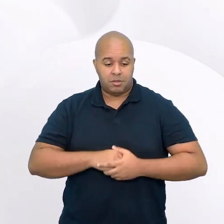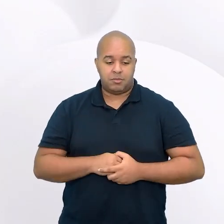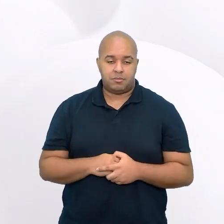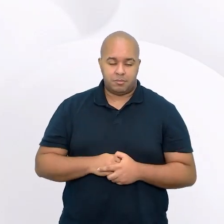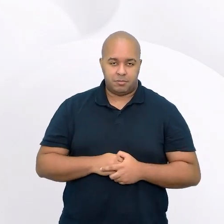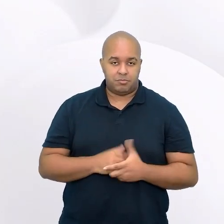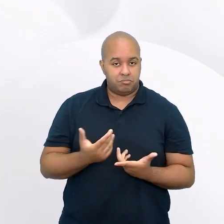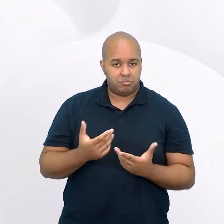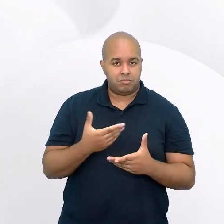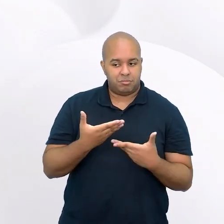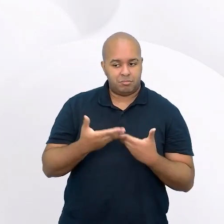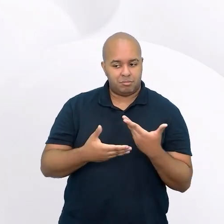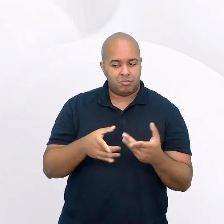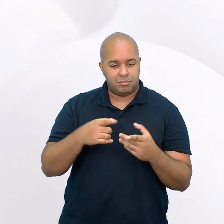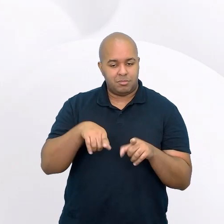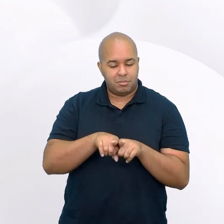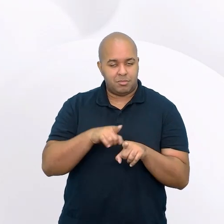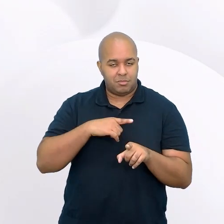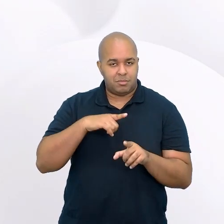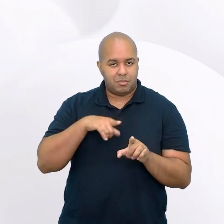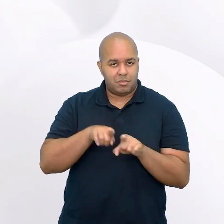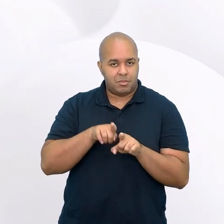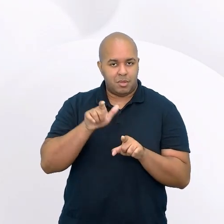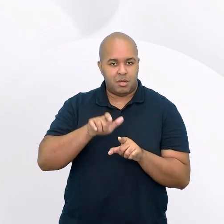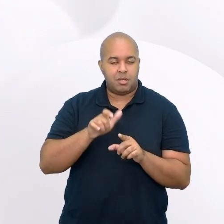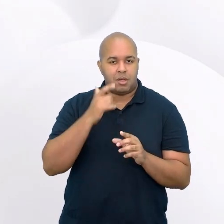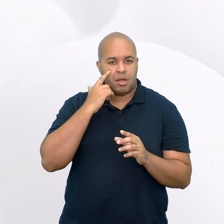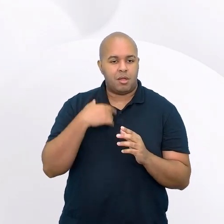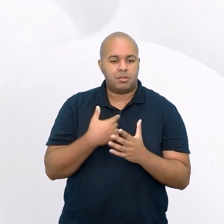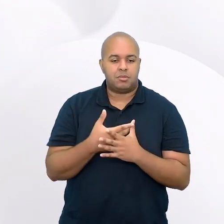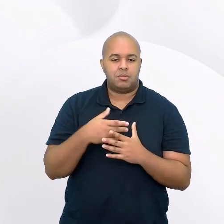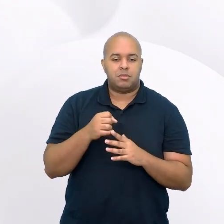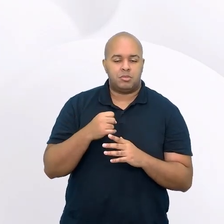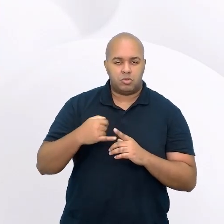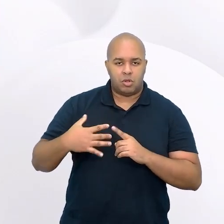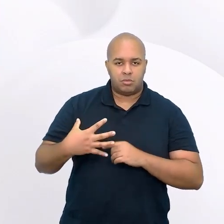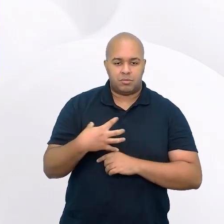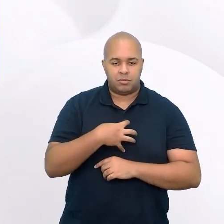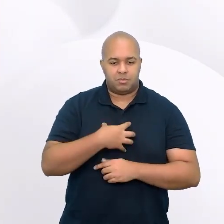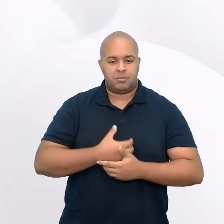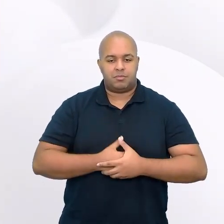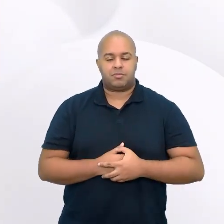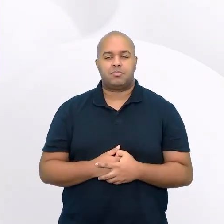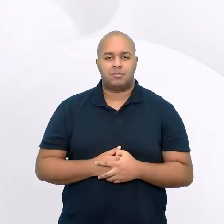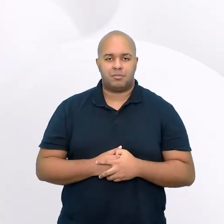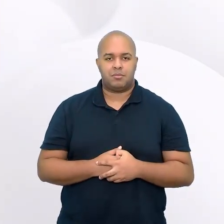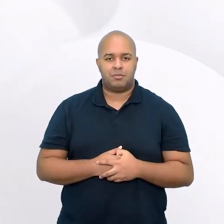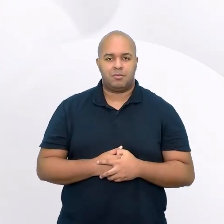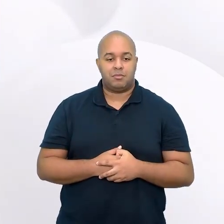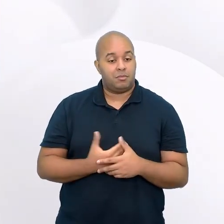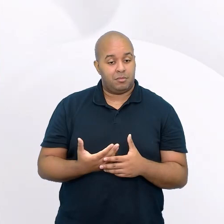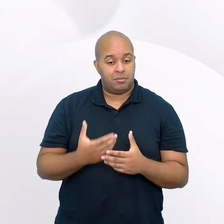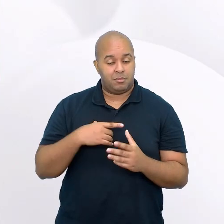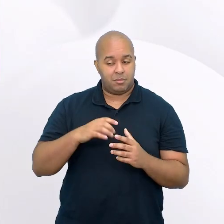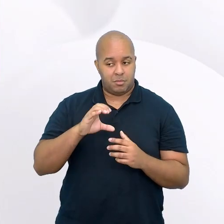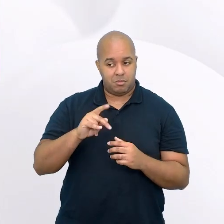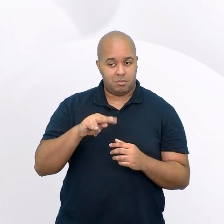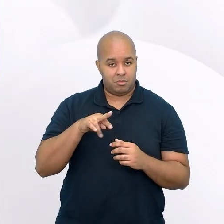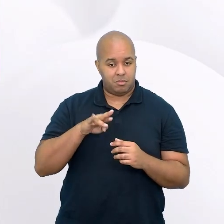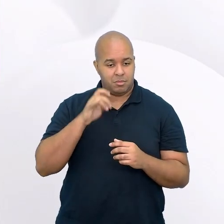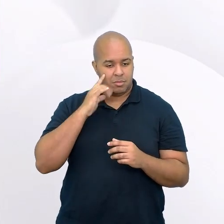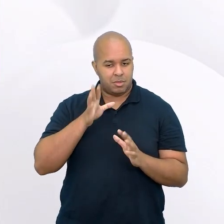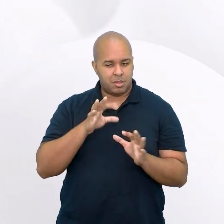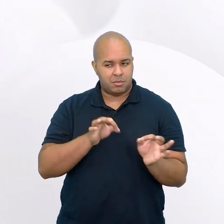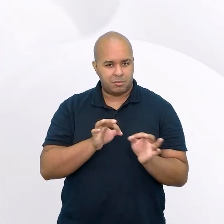e aí a gente tem também as sócios emocionais exatamente Então as competências elas